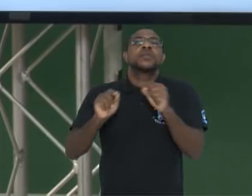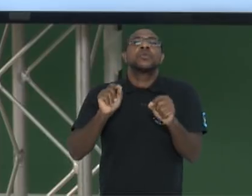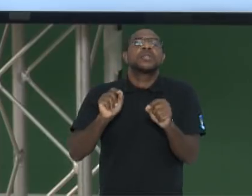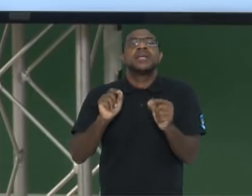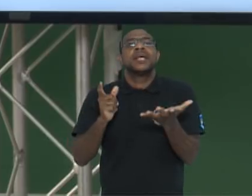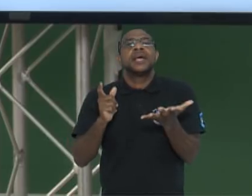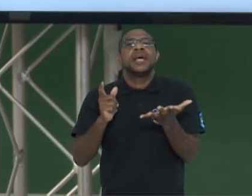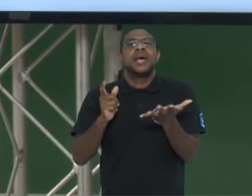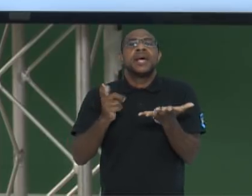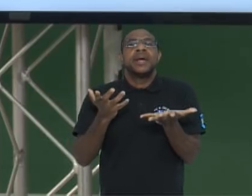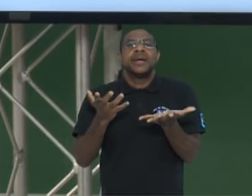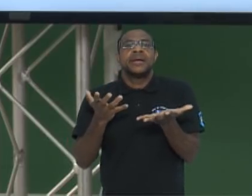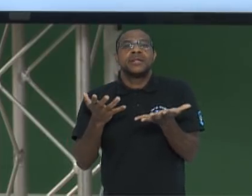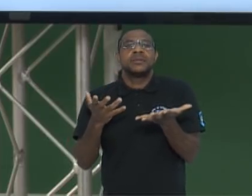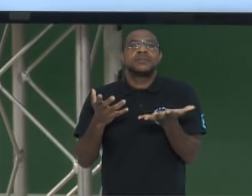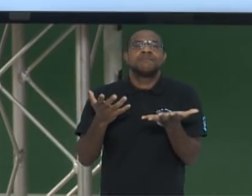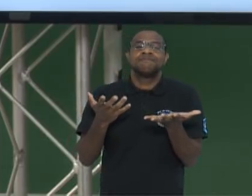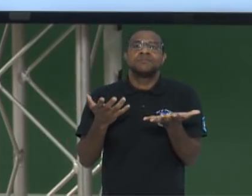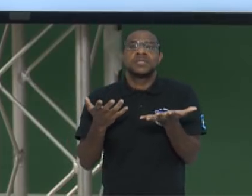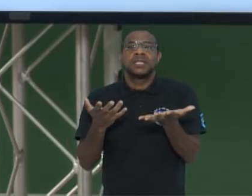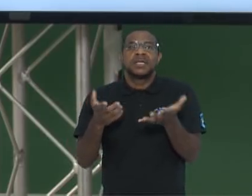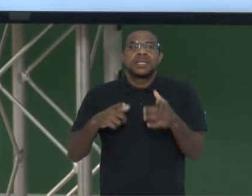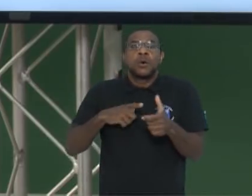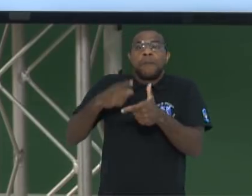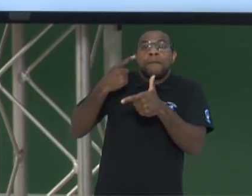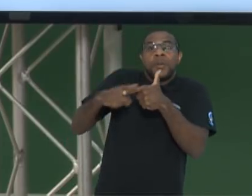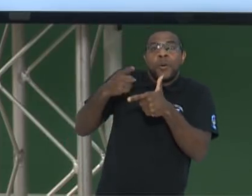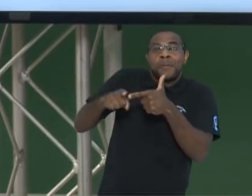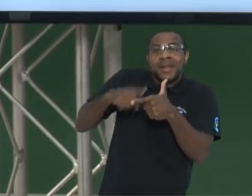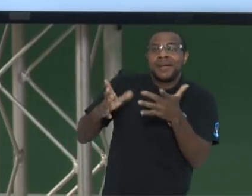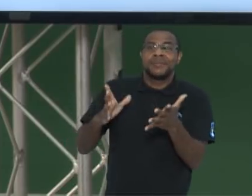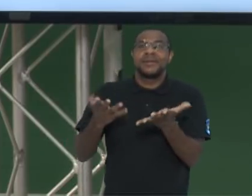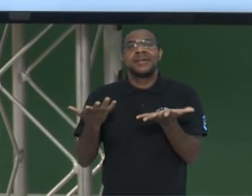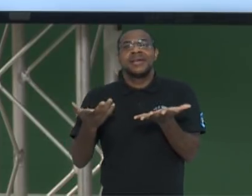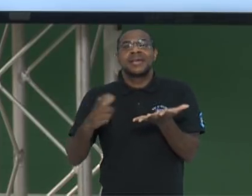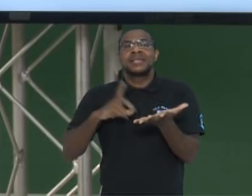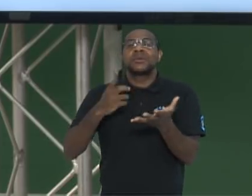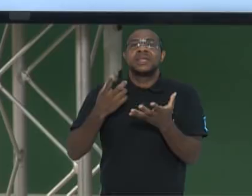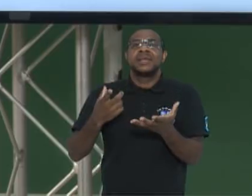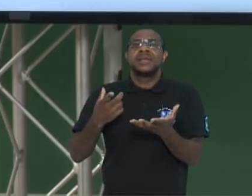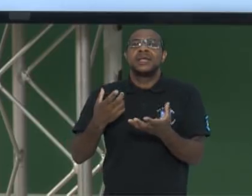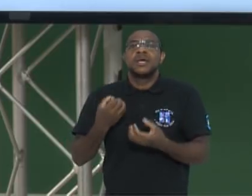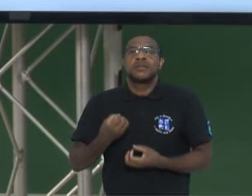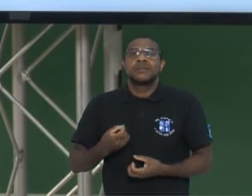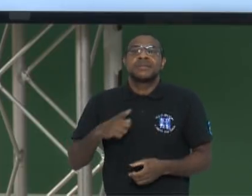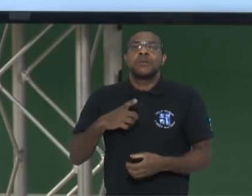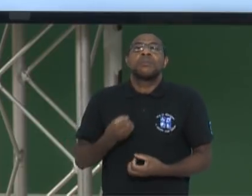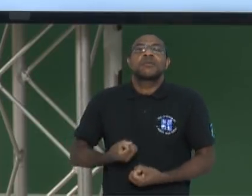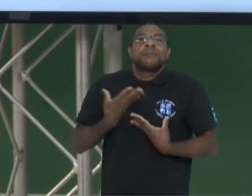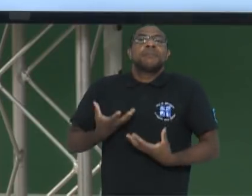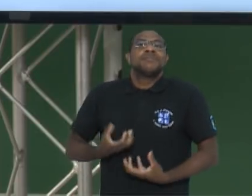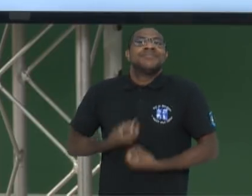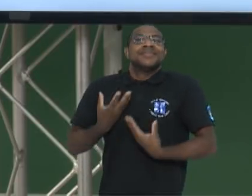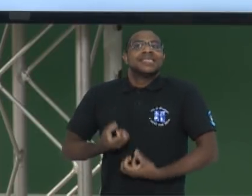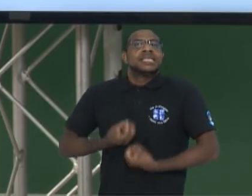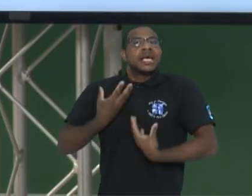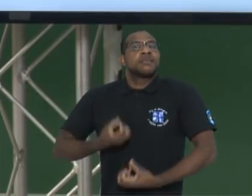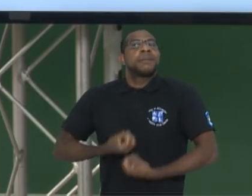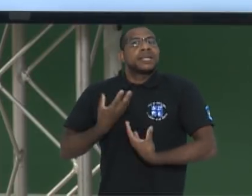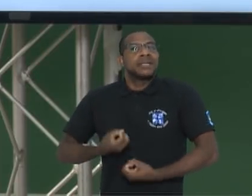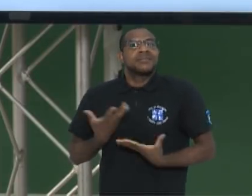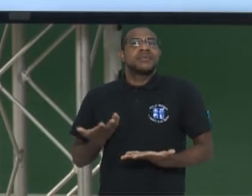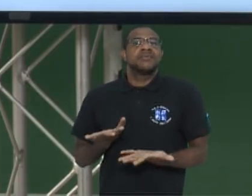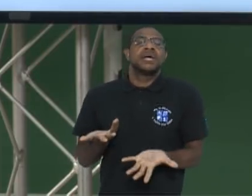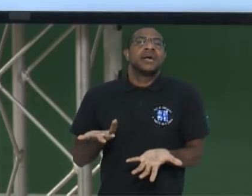ali um conflito e esse conflito ocasiona uma expectativa no leitor, né? Para o leitor tentar já ficar fazendo ali